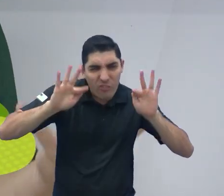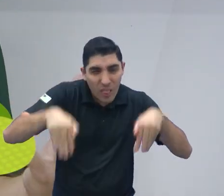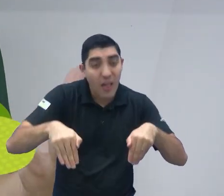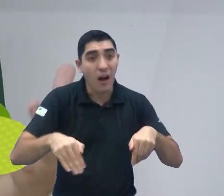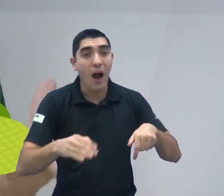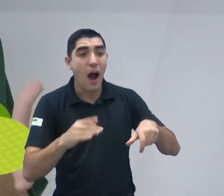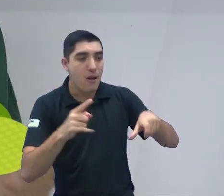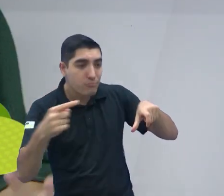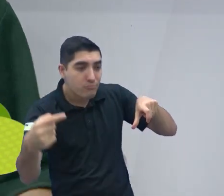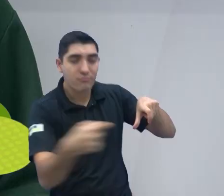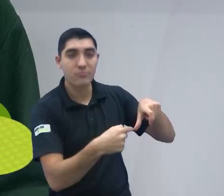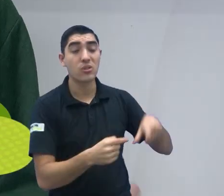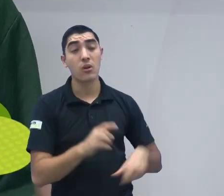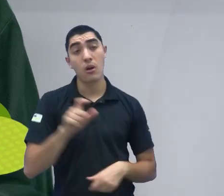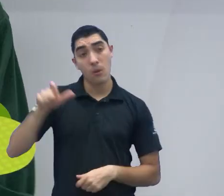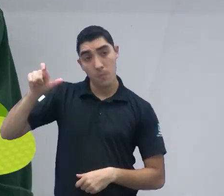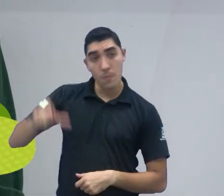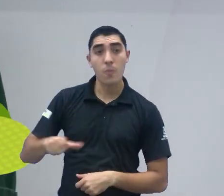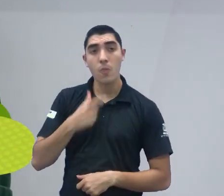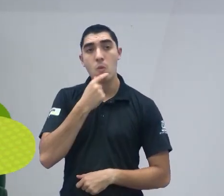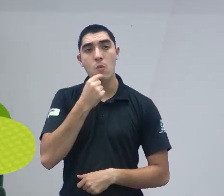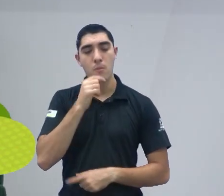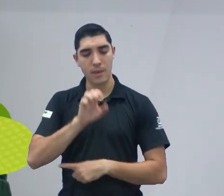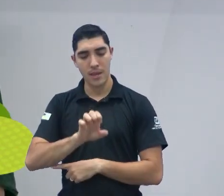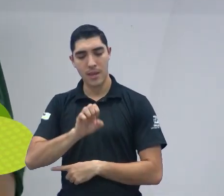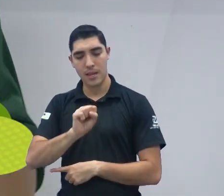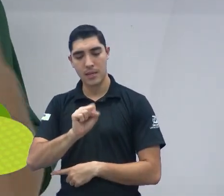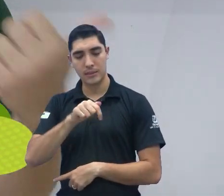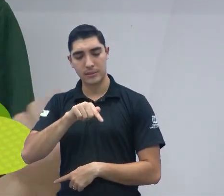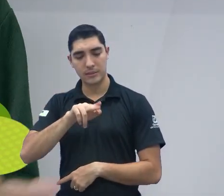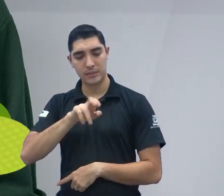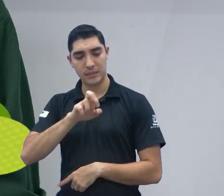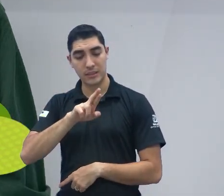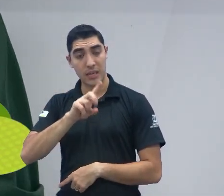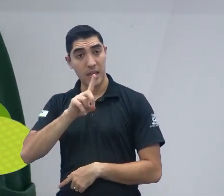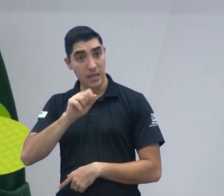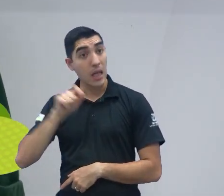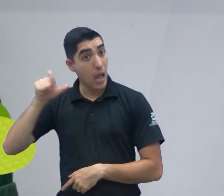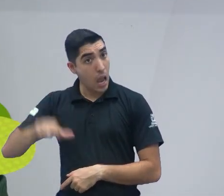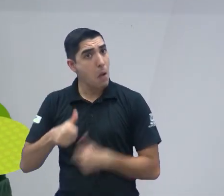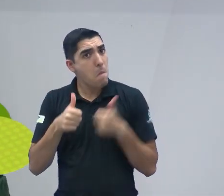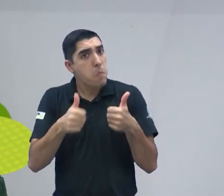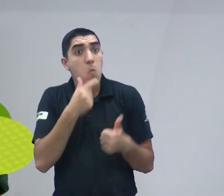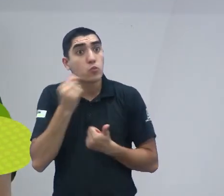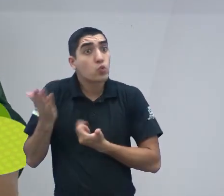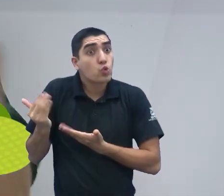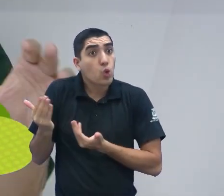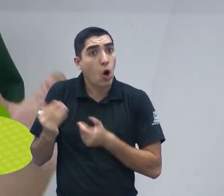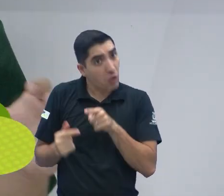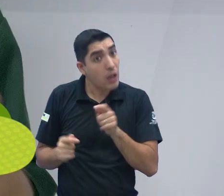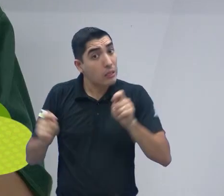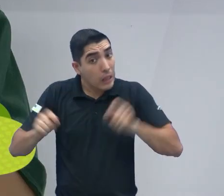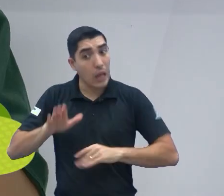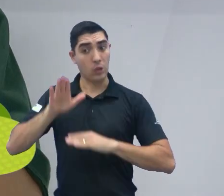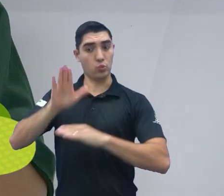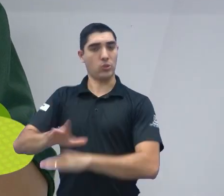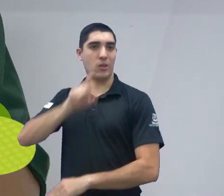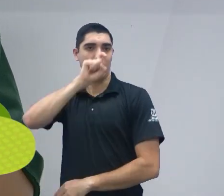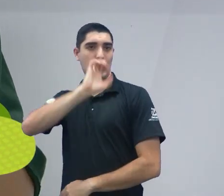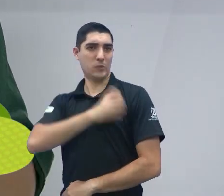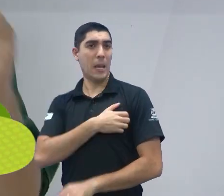ponto positivo desse jogo tenha sido a estreia do Esquerda nos profissionais, e mostra como essa garotada do São José pode ajudar, mas não pode ser